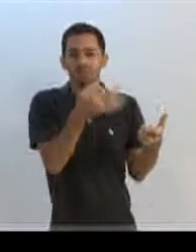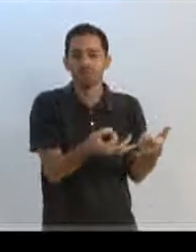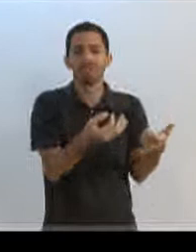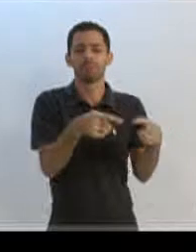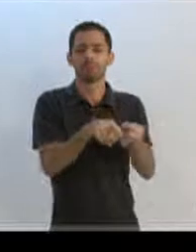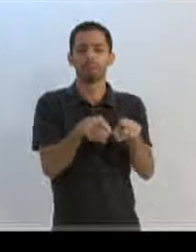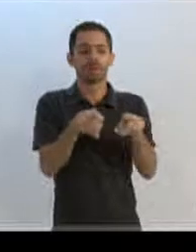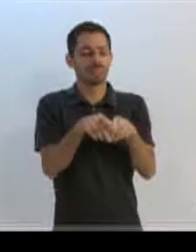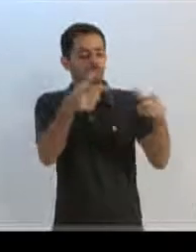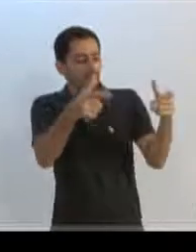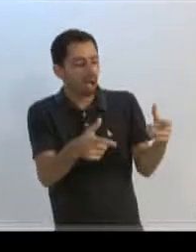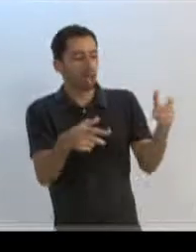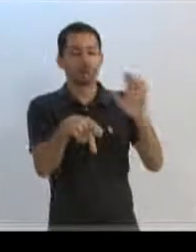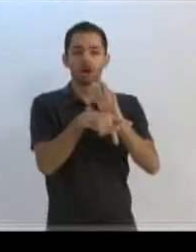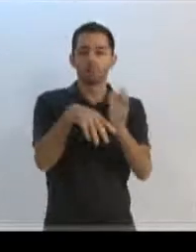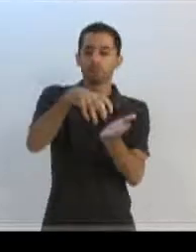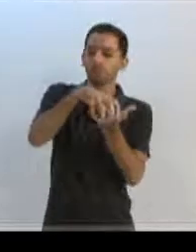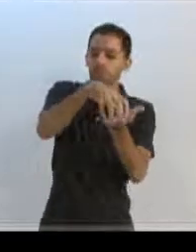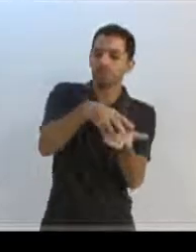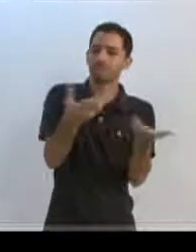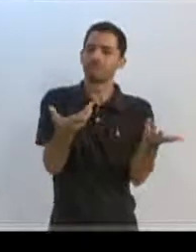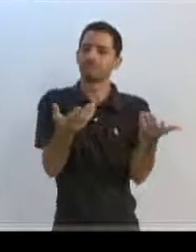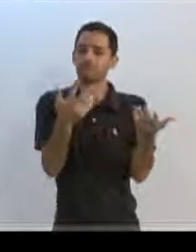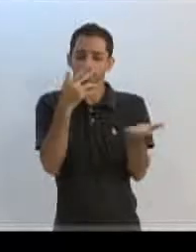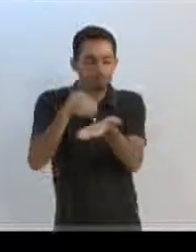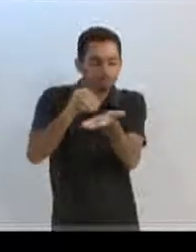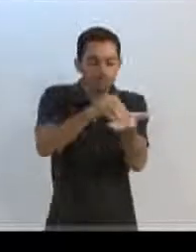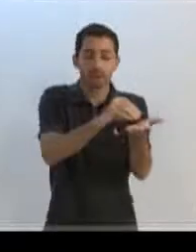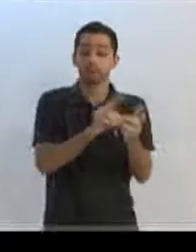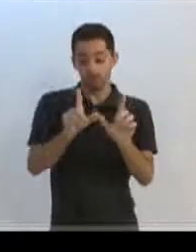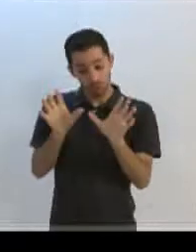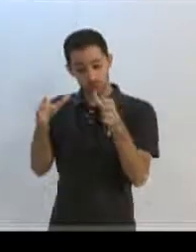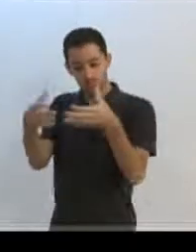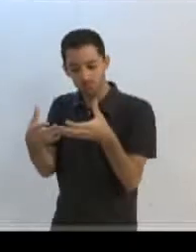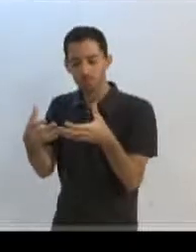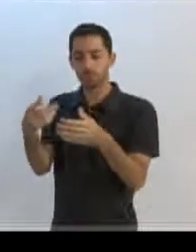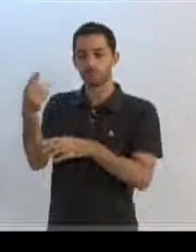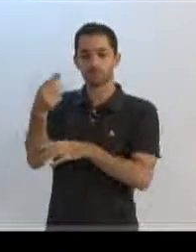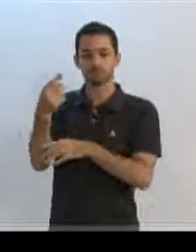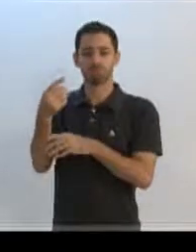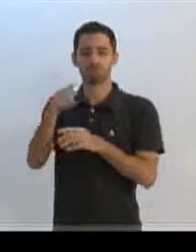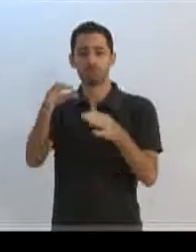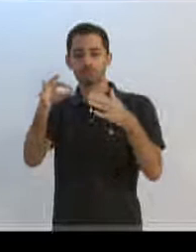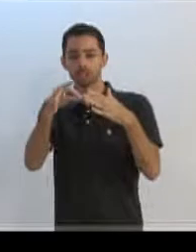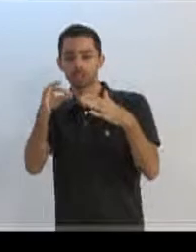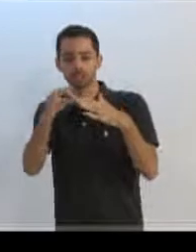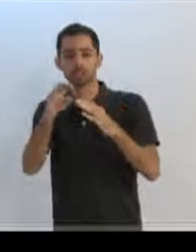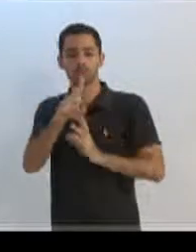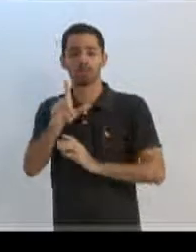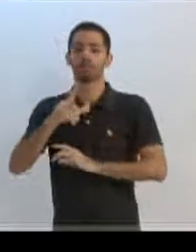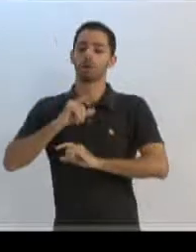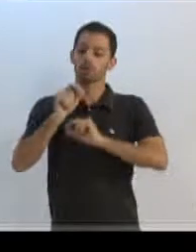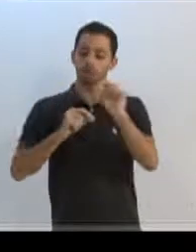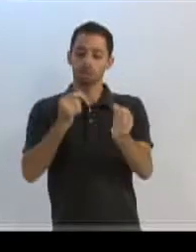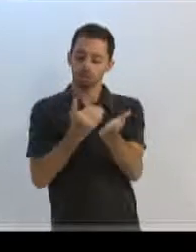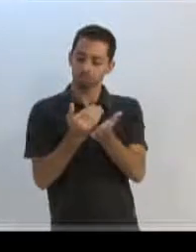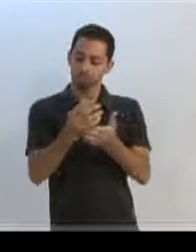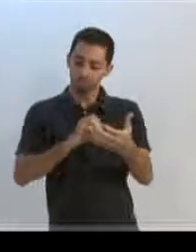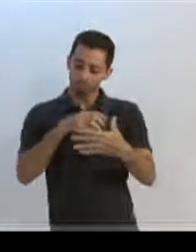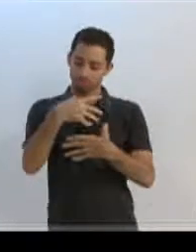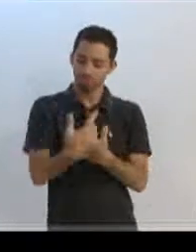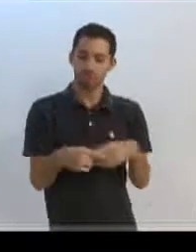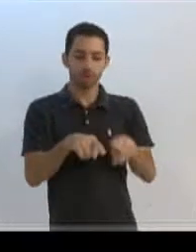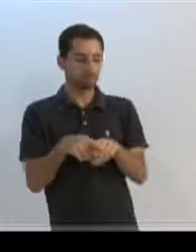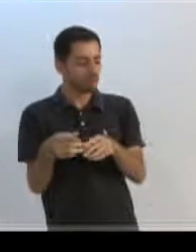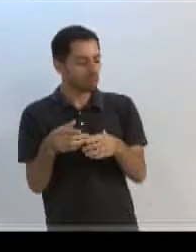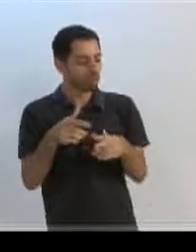visitado fotografado por turistas enfim integrante sair da comunidade da primeira igreja batista de blumenau tiveram iniciativa segundo a imprensa é que o